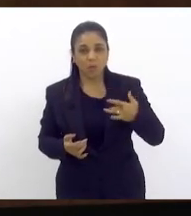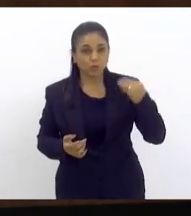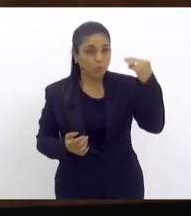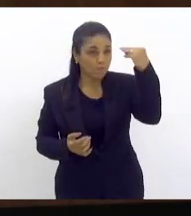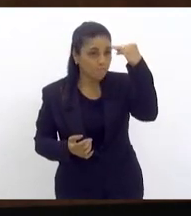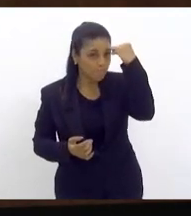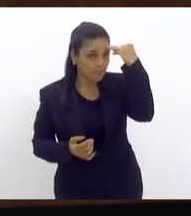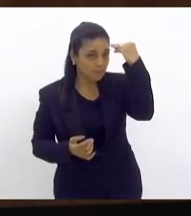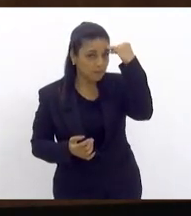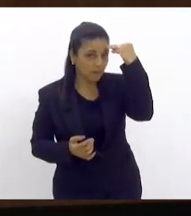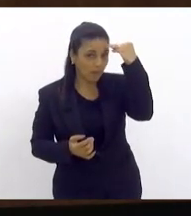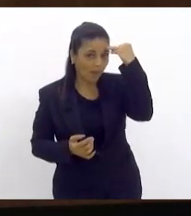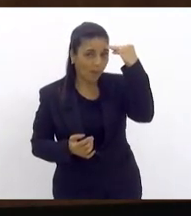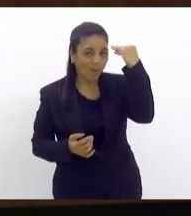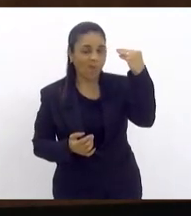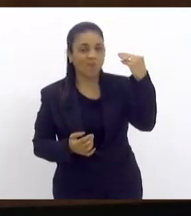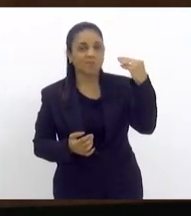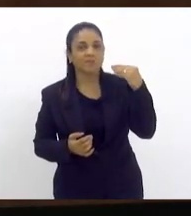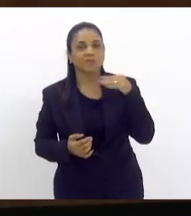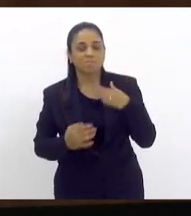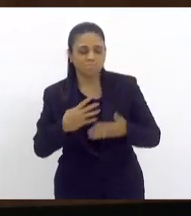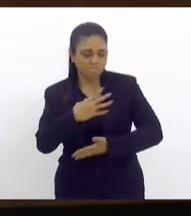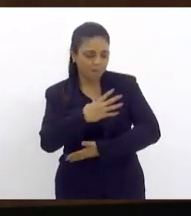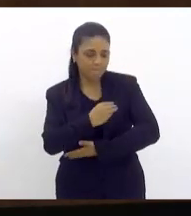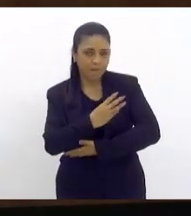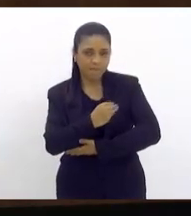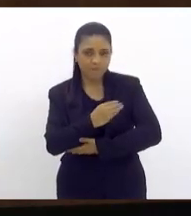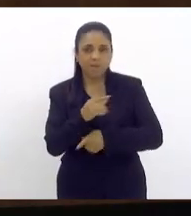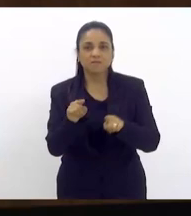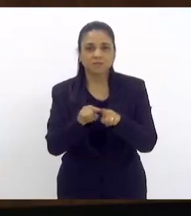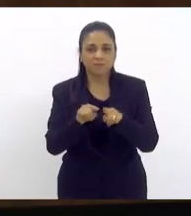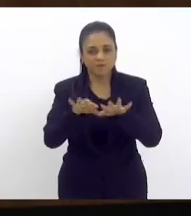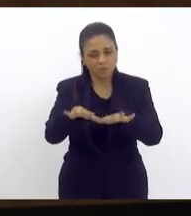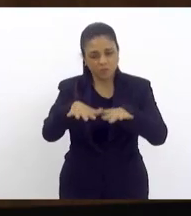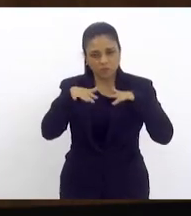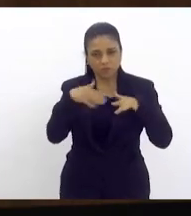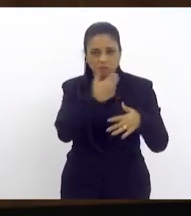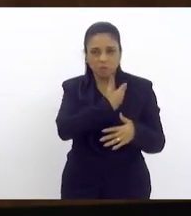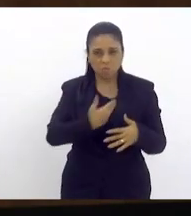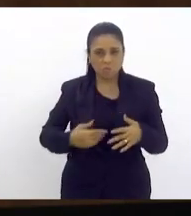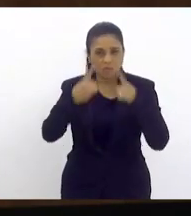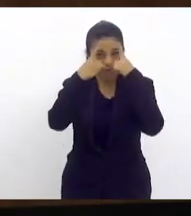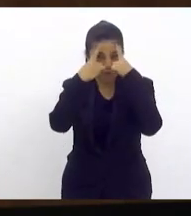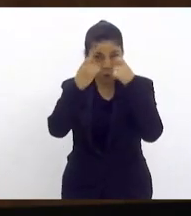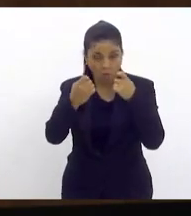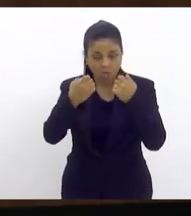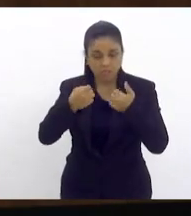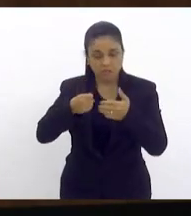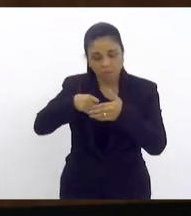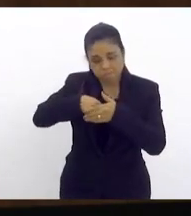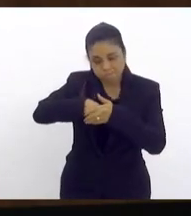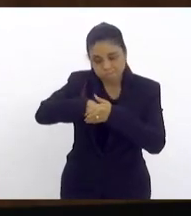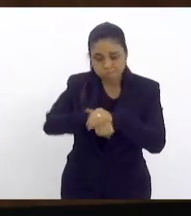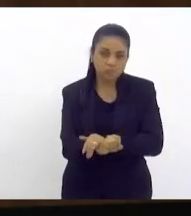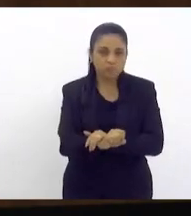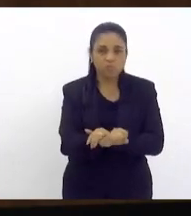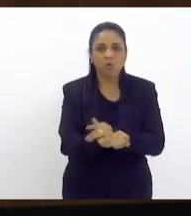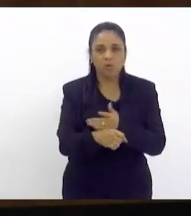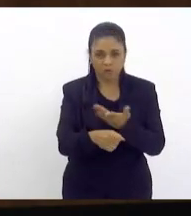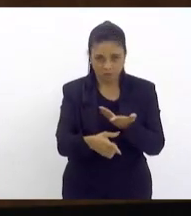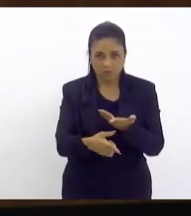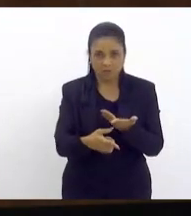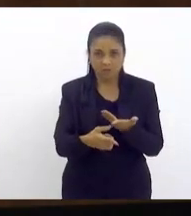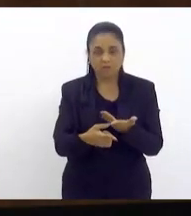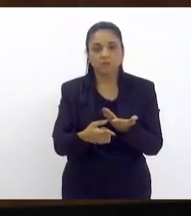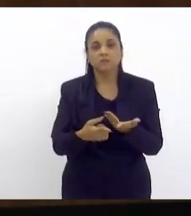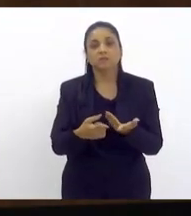materna e a gente fez uma audiência pública com relação a violência obstétrica e a gente sabe que toda